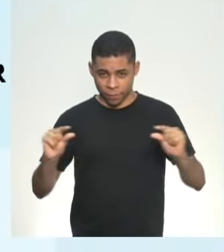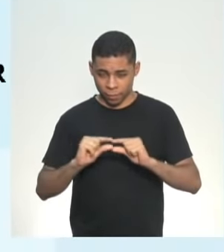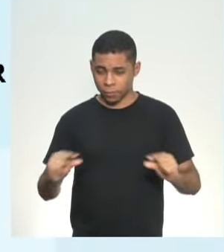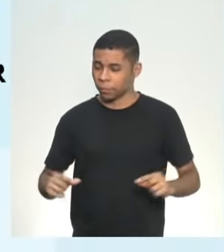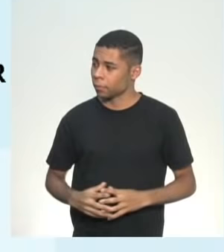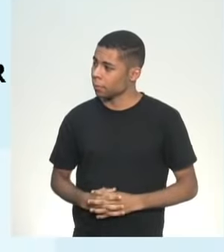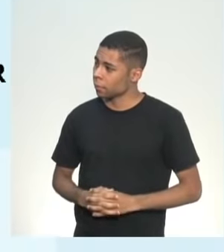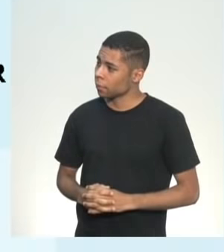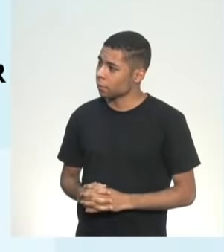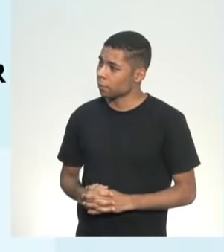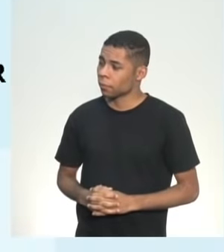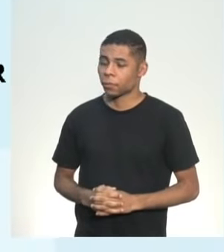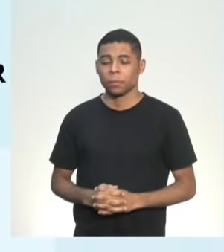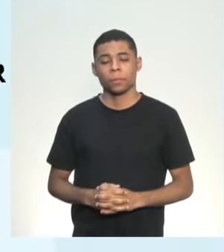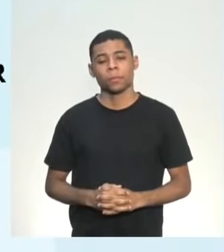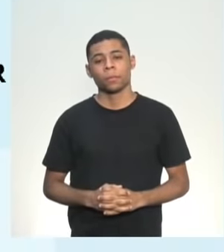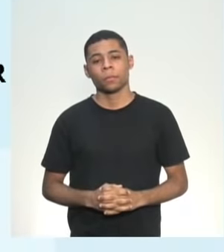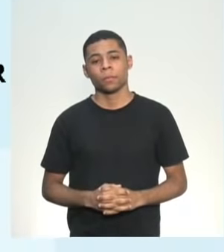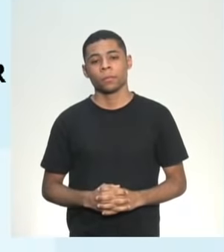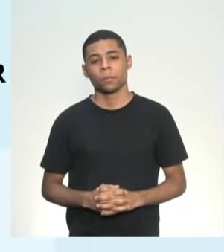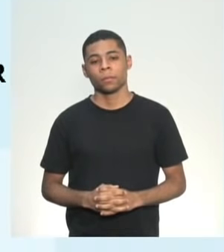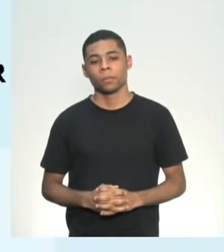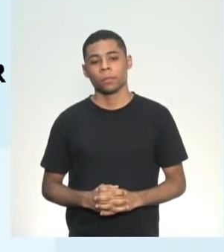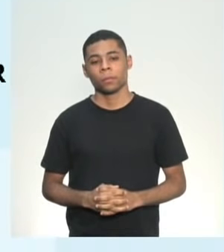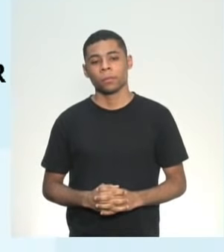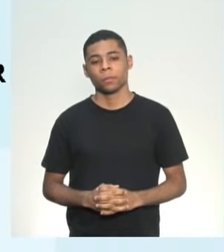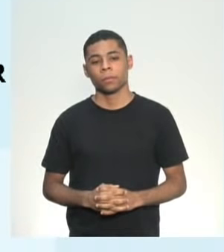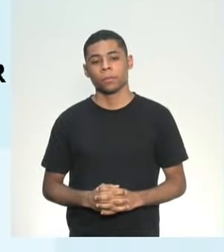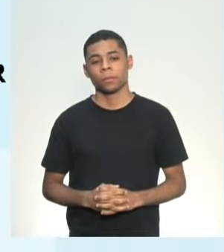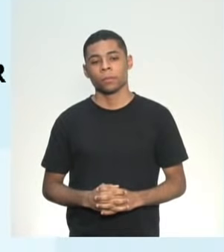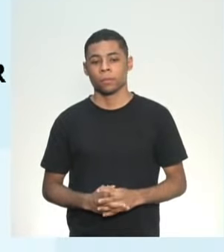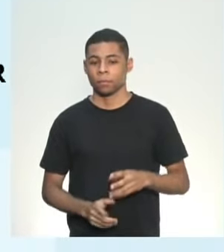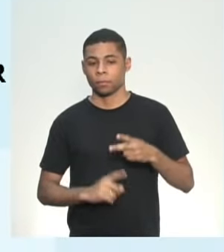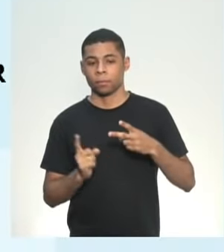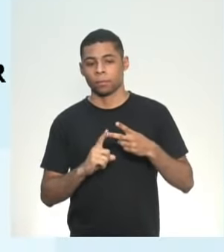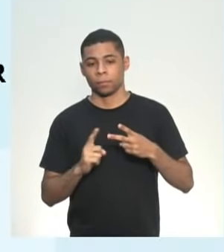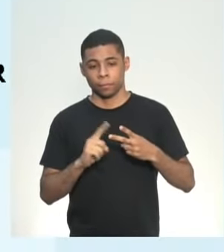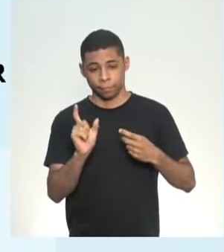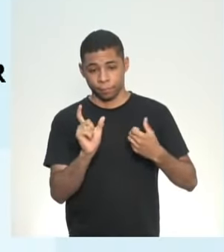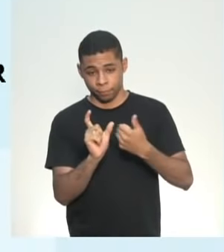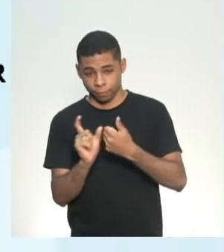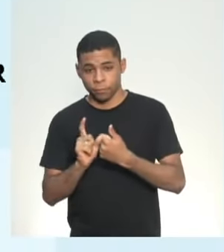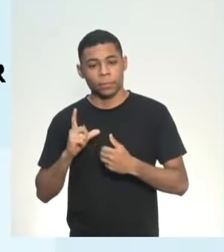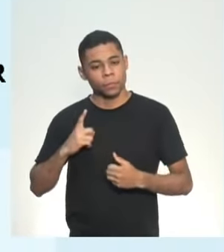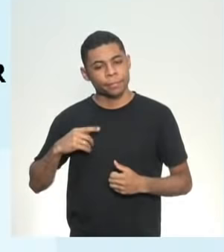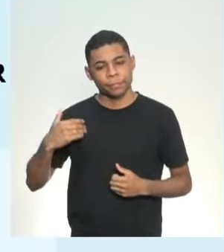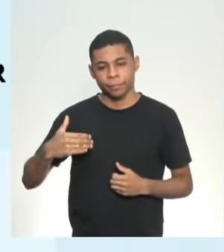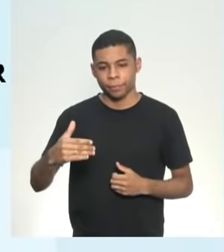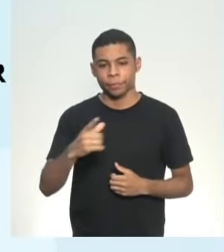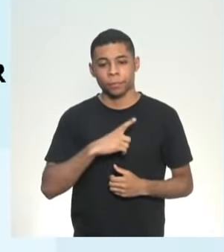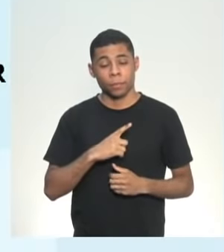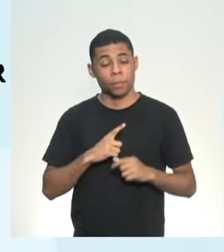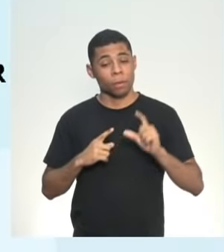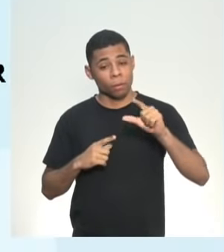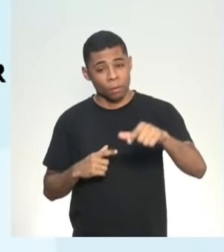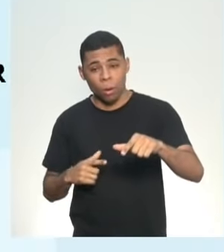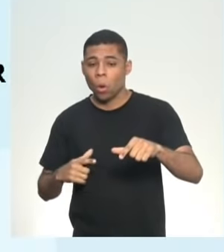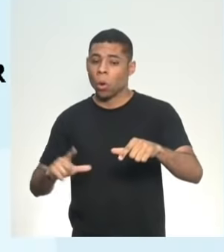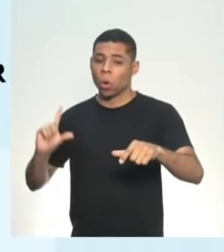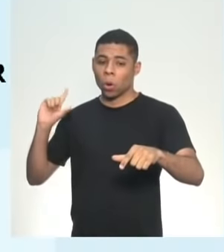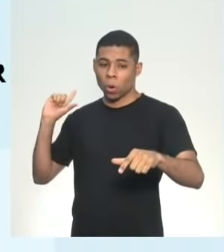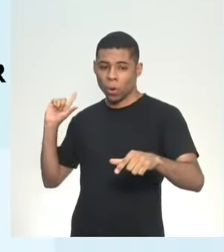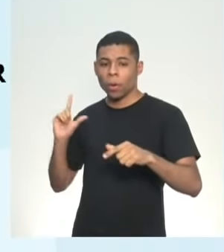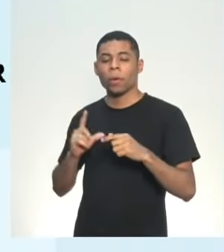vem antes ou depois do verbo principal na frase de Hélio verbal Frequency Campos before